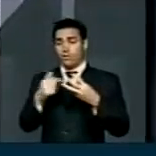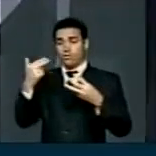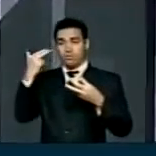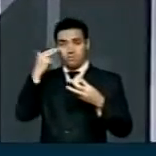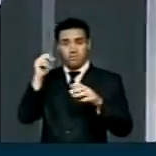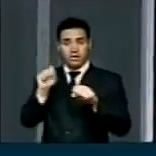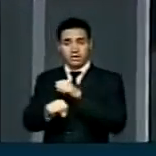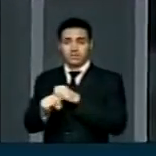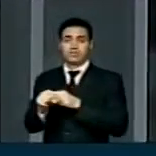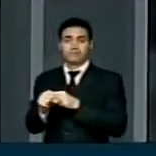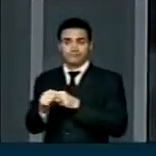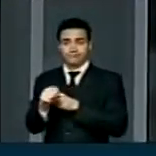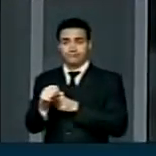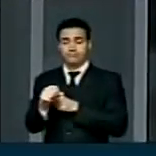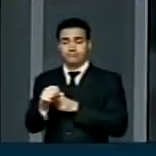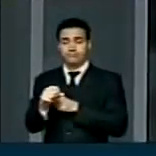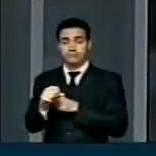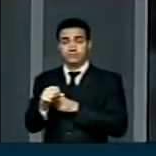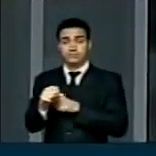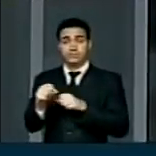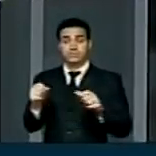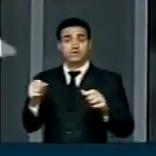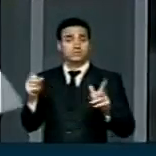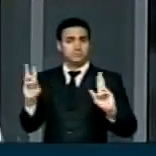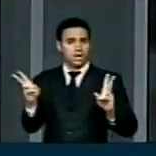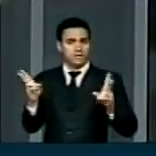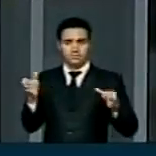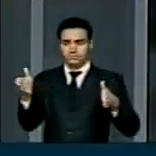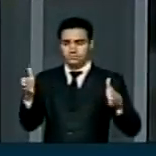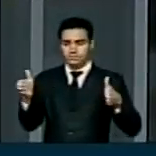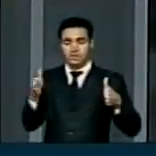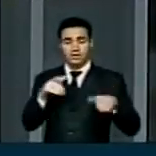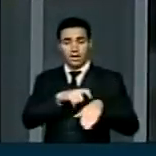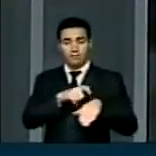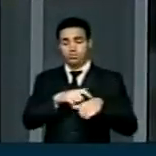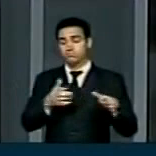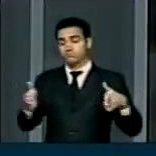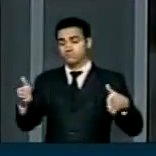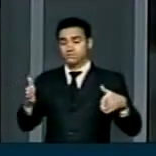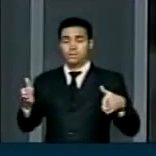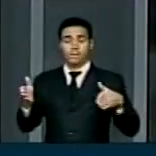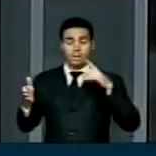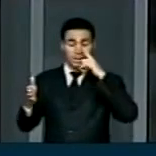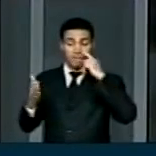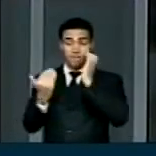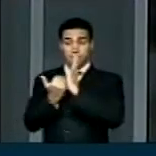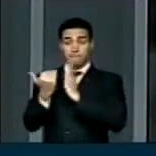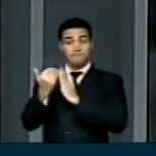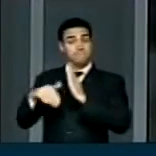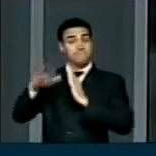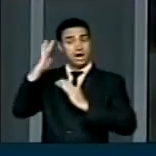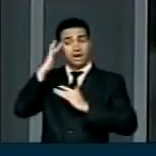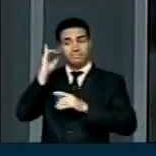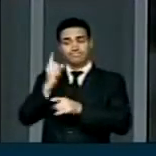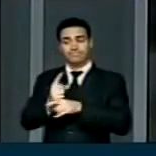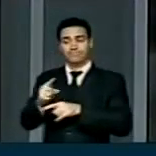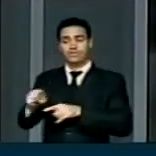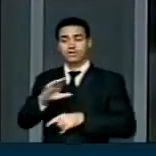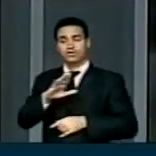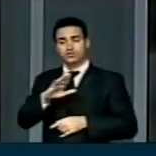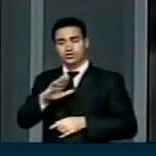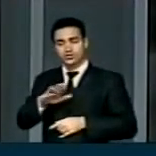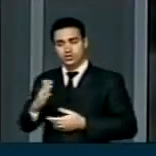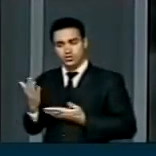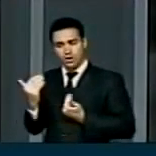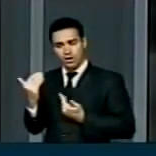roubo e homicídio. No mesmo período, a elevação no número de jovens e adultos que foram